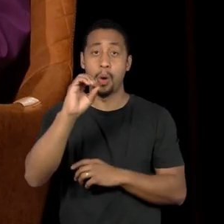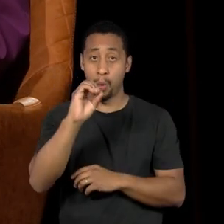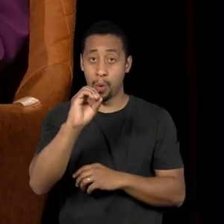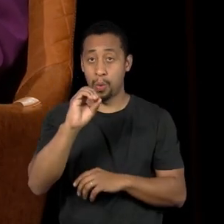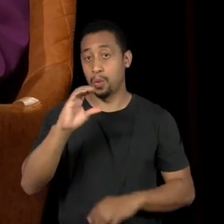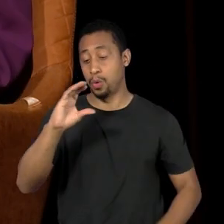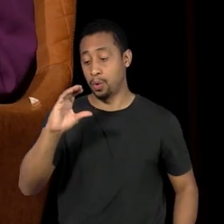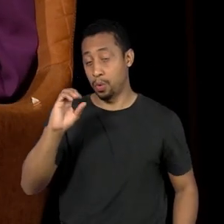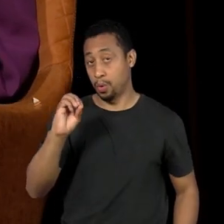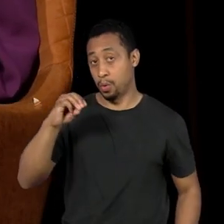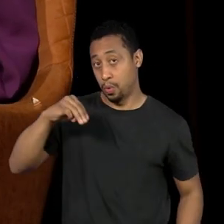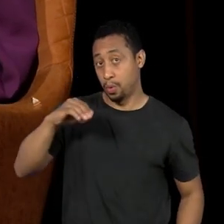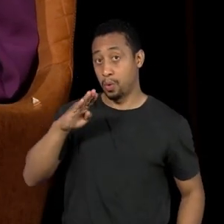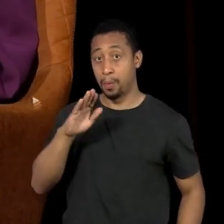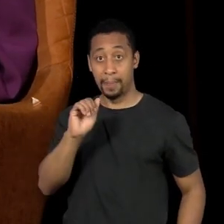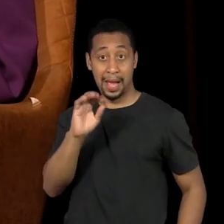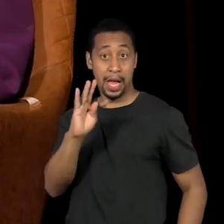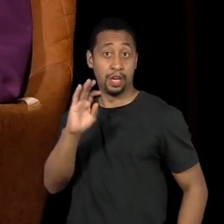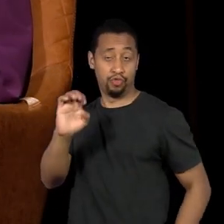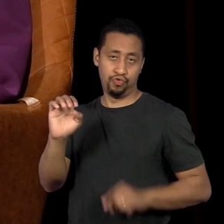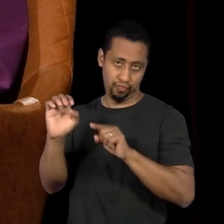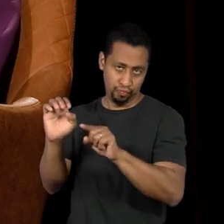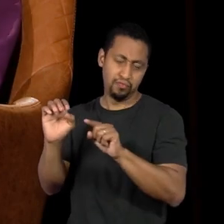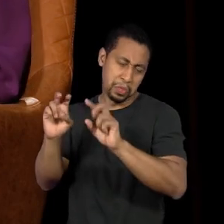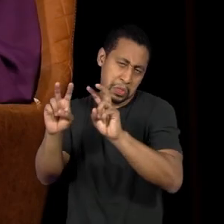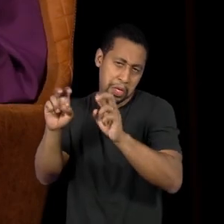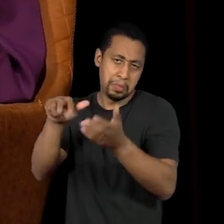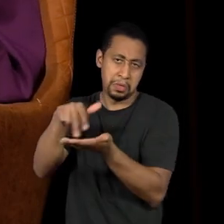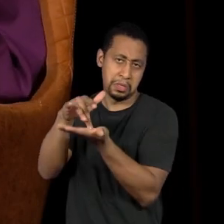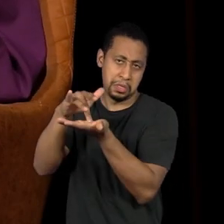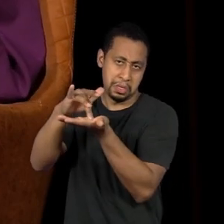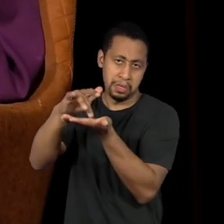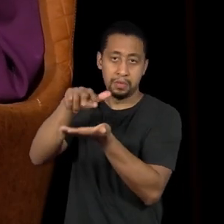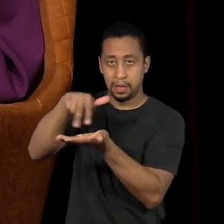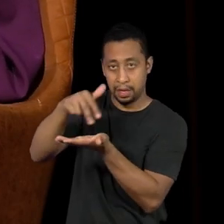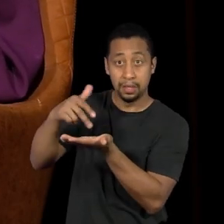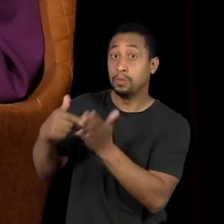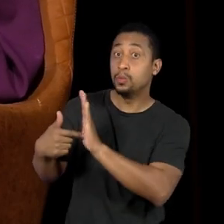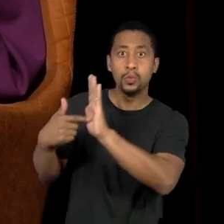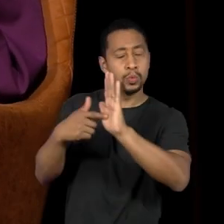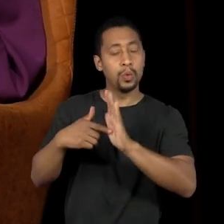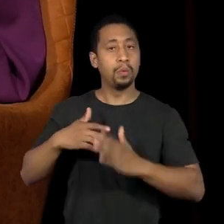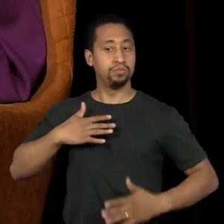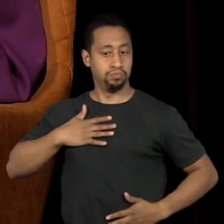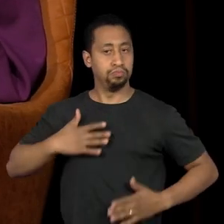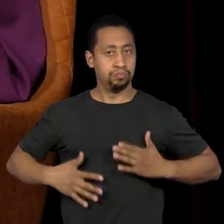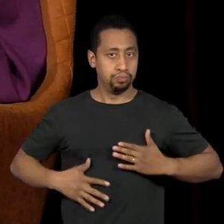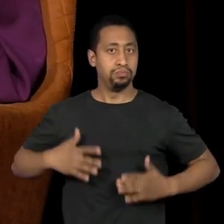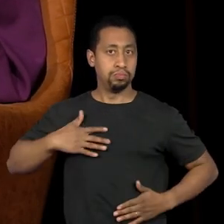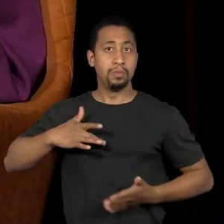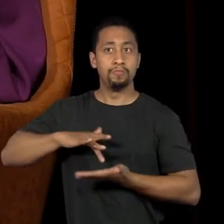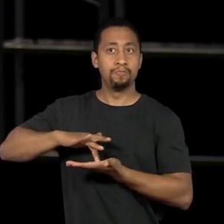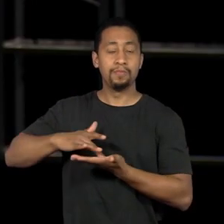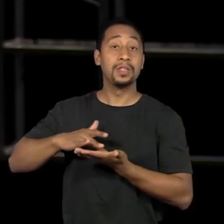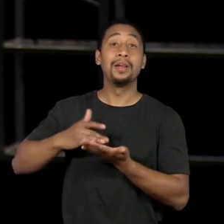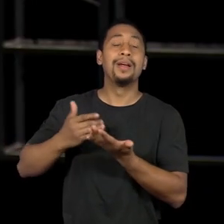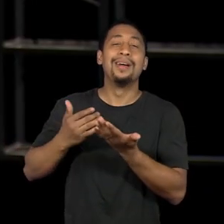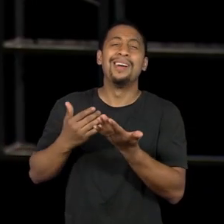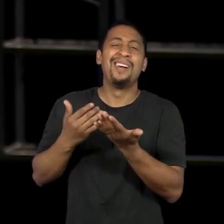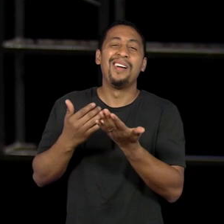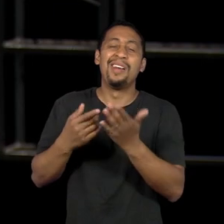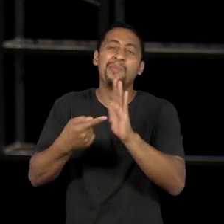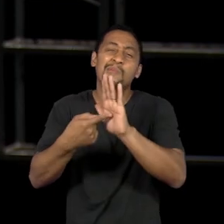era uma coisa muito bem bolada, porque a metade do corpo do bailarino era um cavalo,